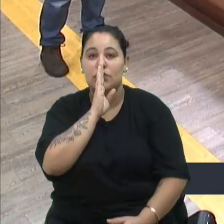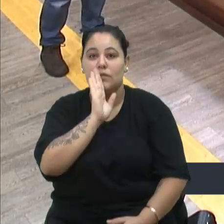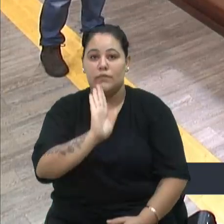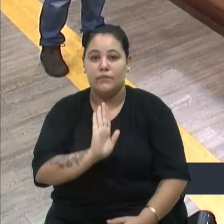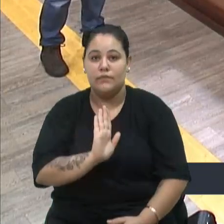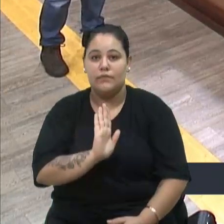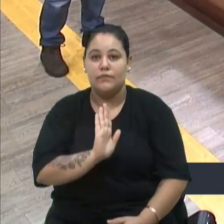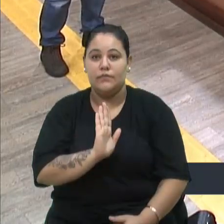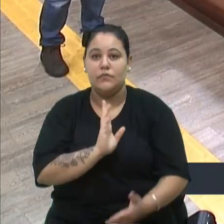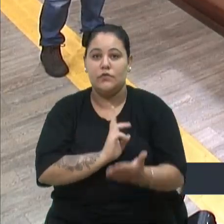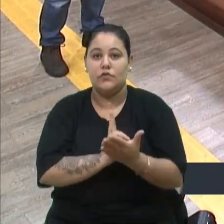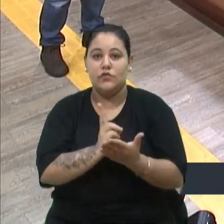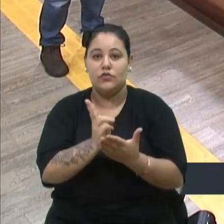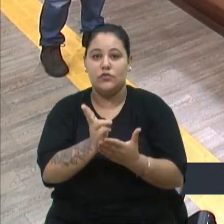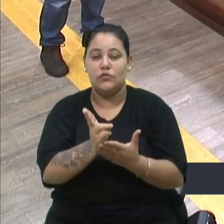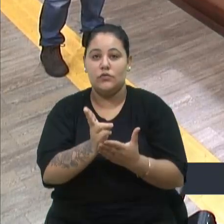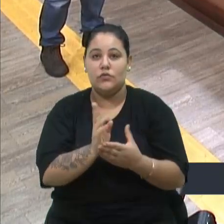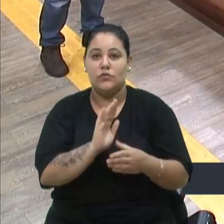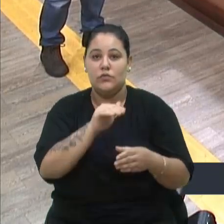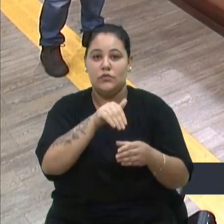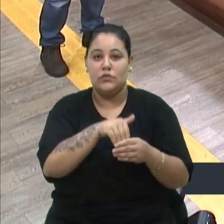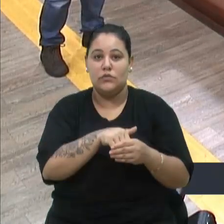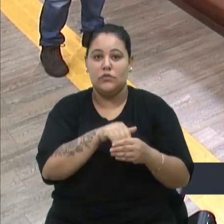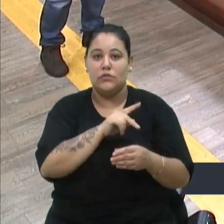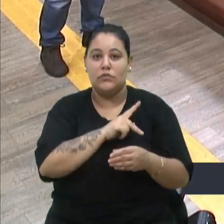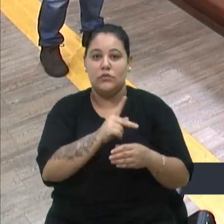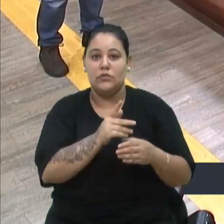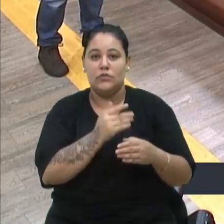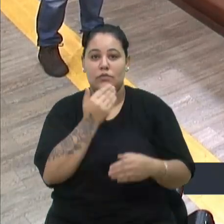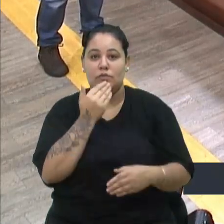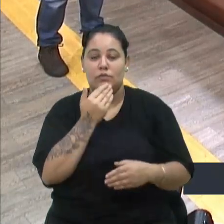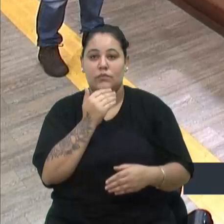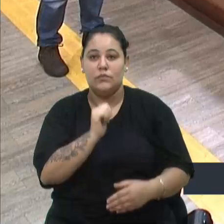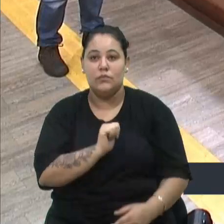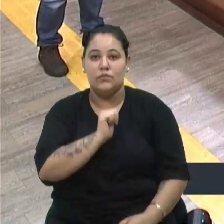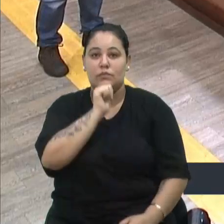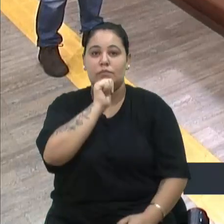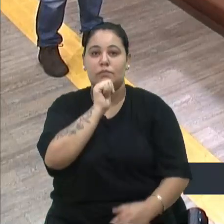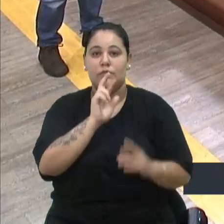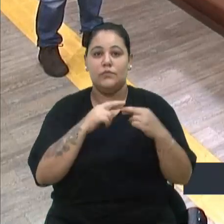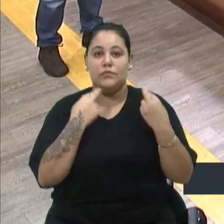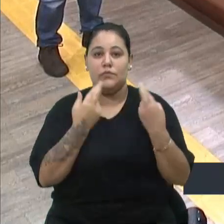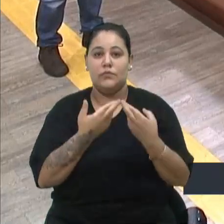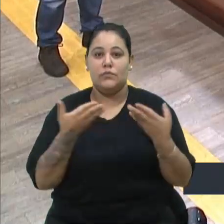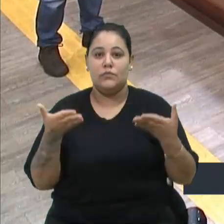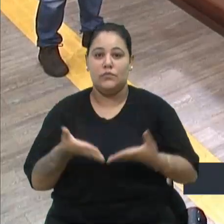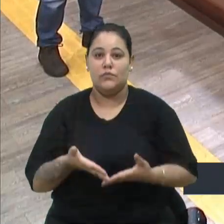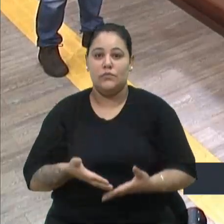procedam à eleição do presidente e do relator. Suspendo os trabalhos da presente sessão.